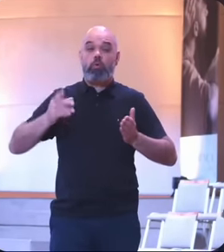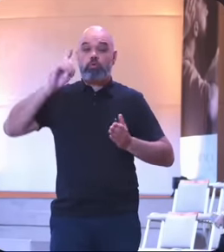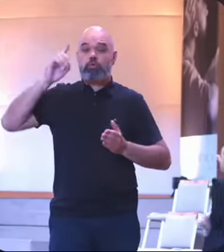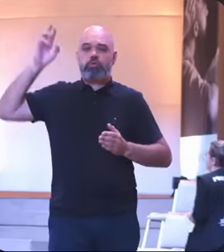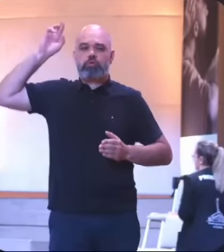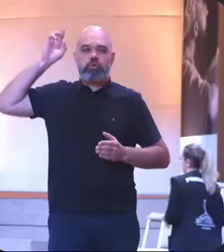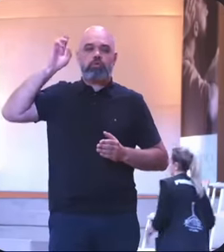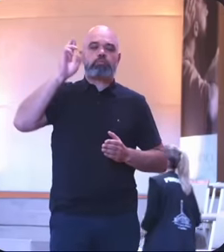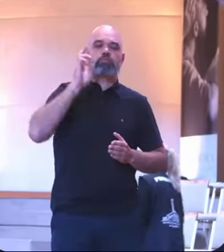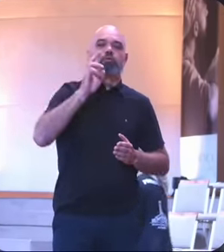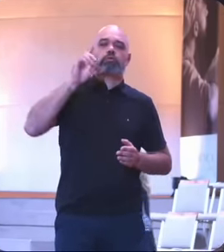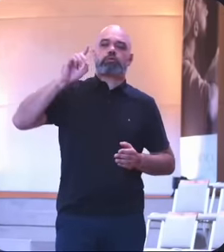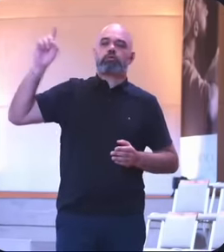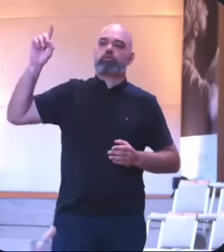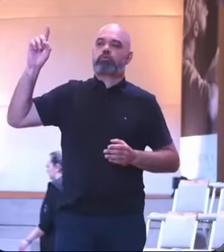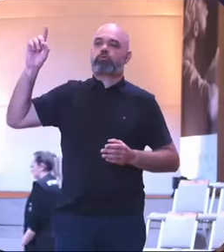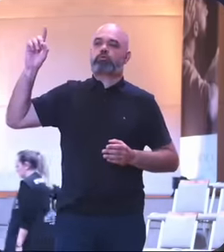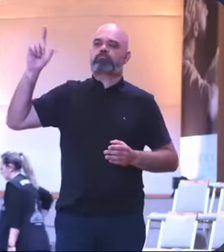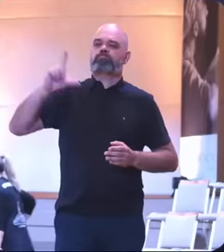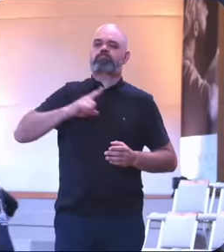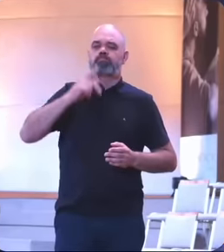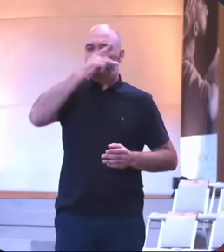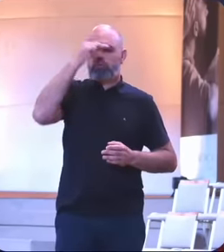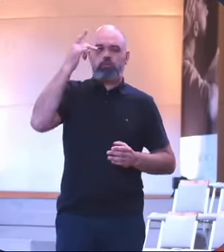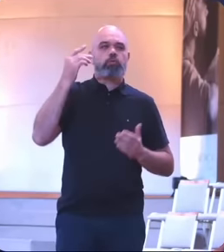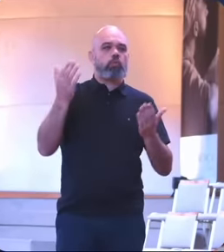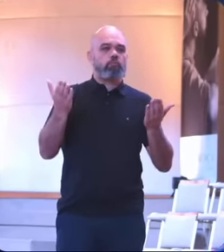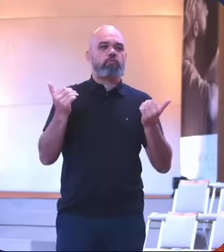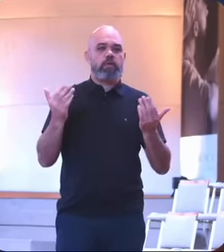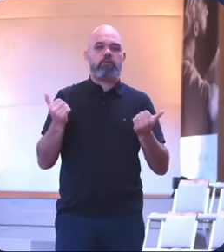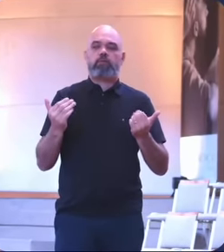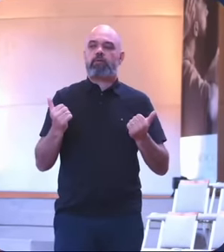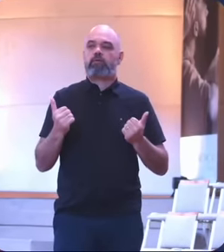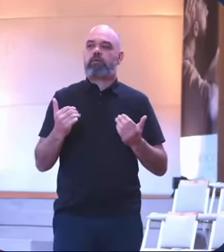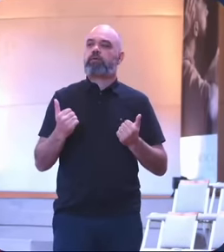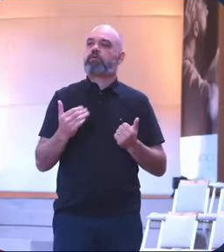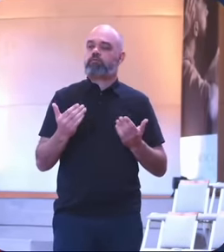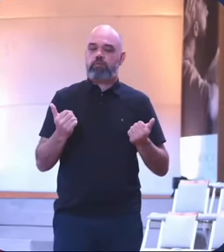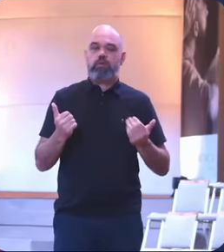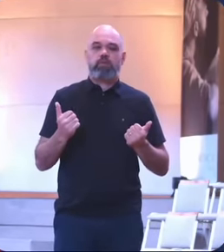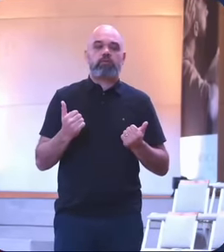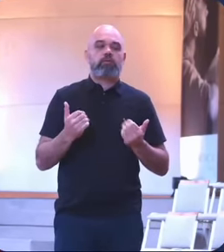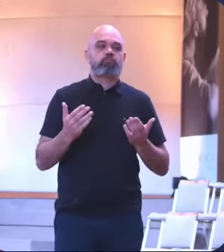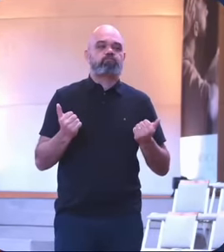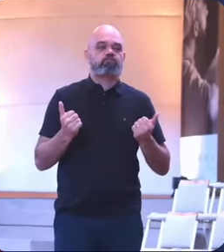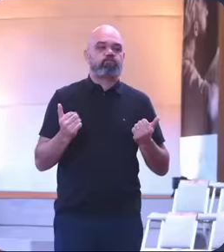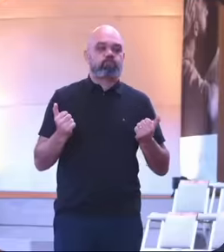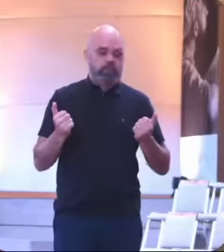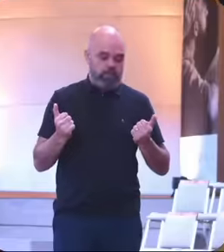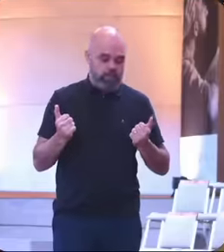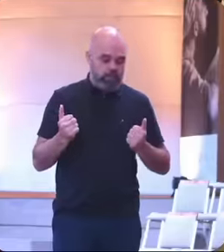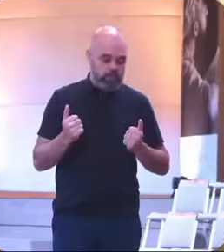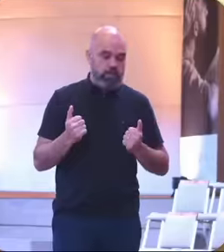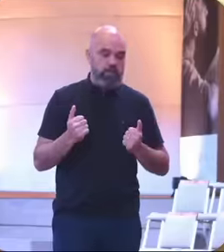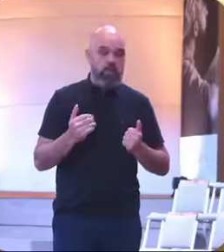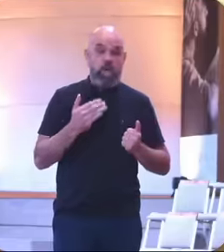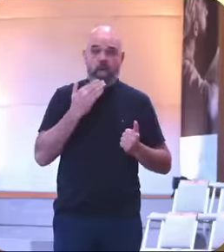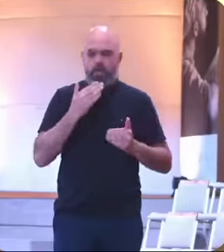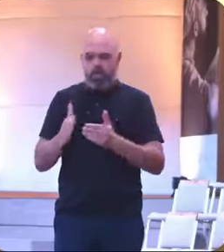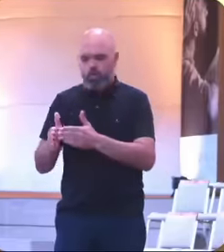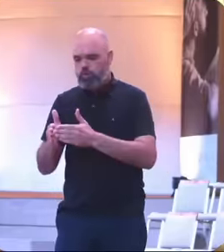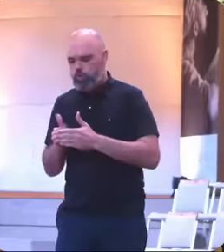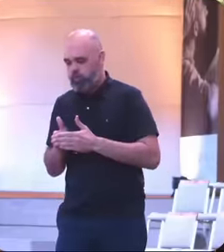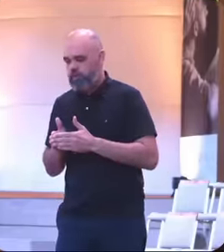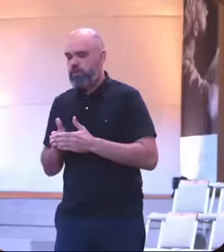Jesus. Quem mais o Espírito Santo está falando? Pode vir em nome de Jesus. Vai chegando para cá, vai chegando.